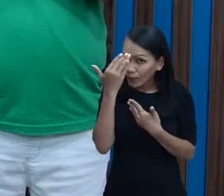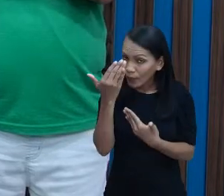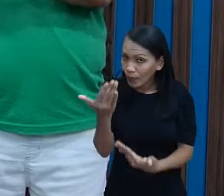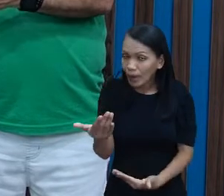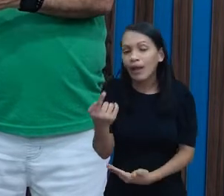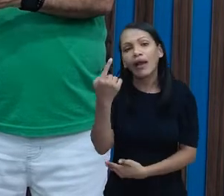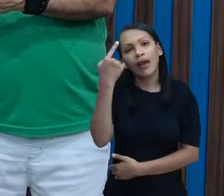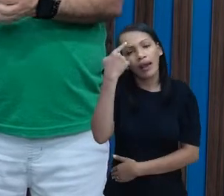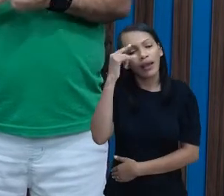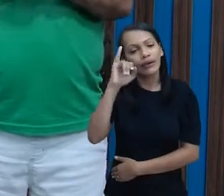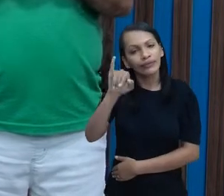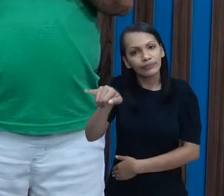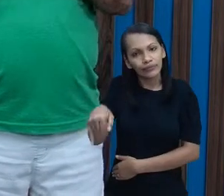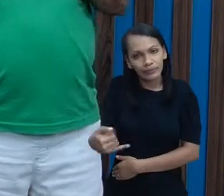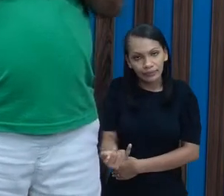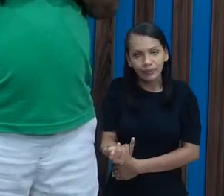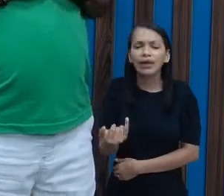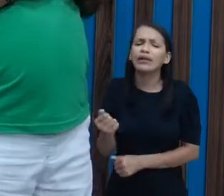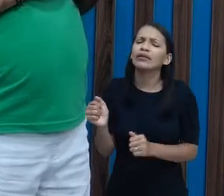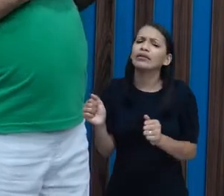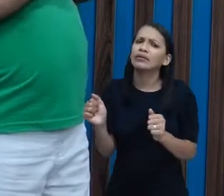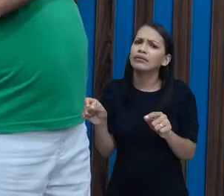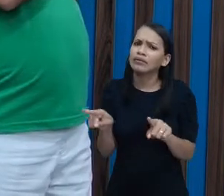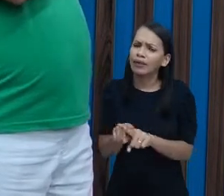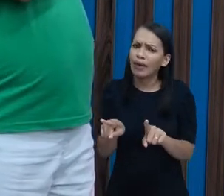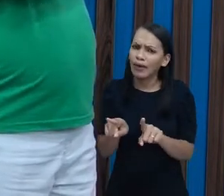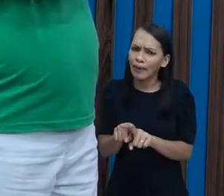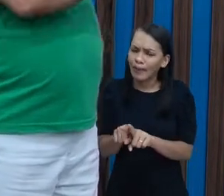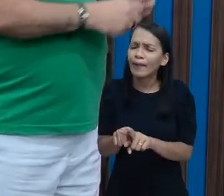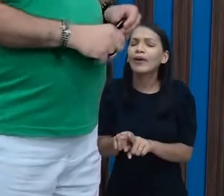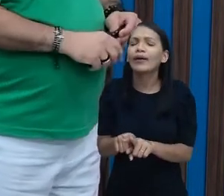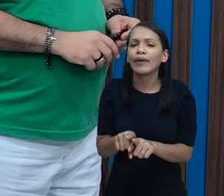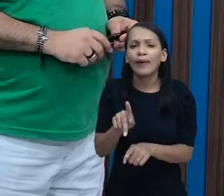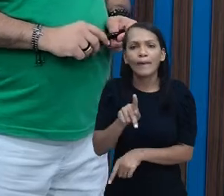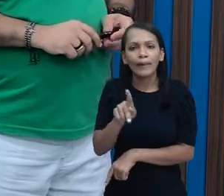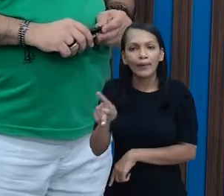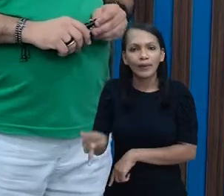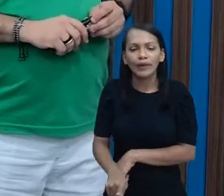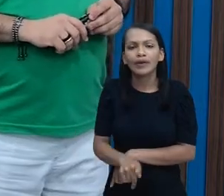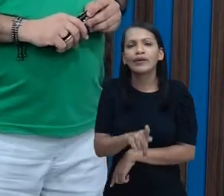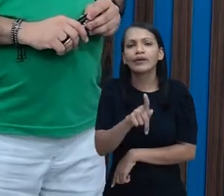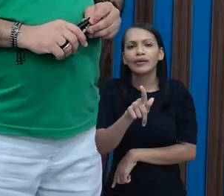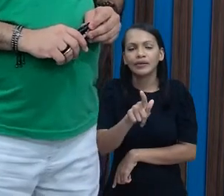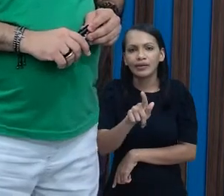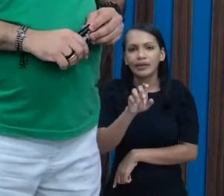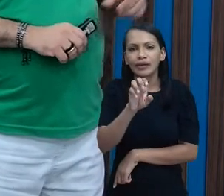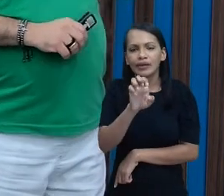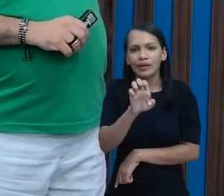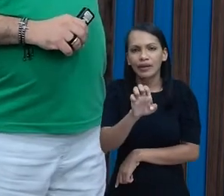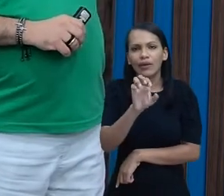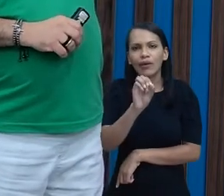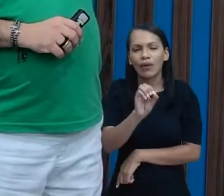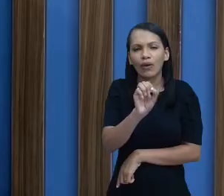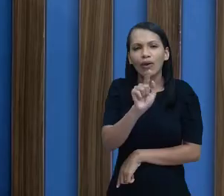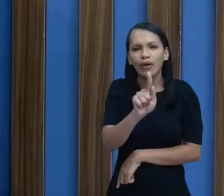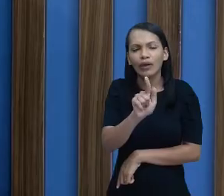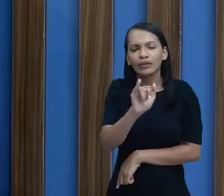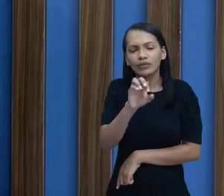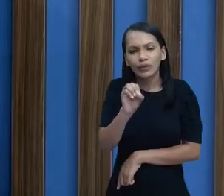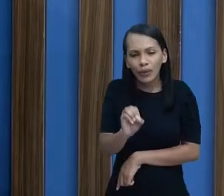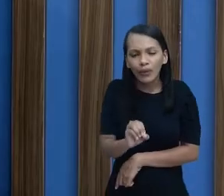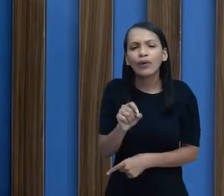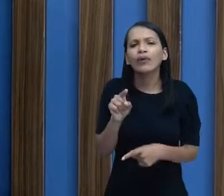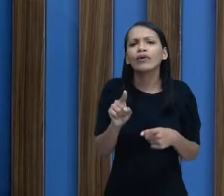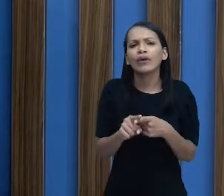a Jéssica e agradecer mais uma vez ao professor Giorgio. E